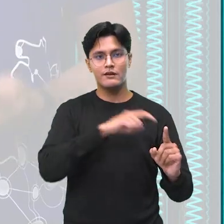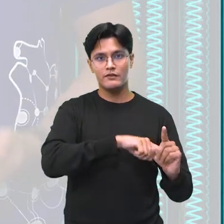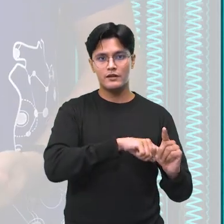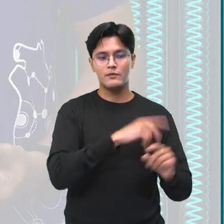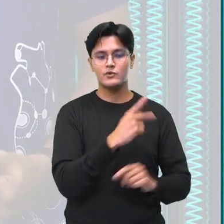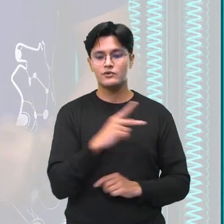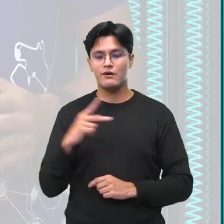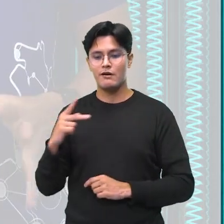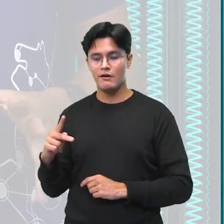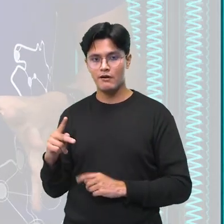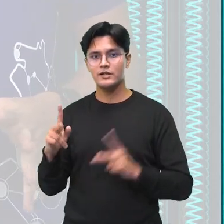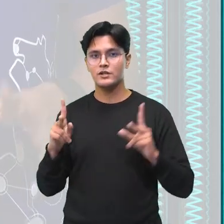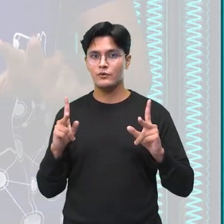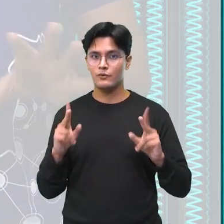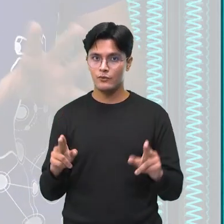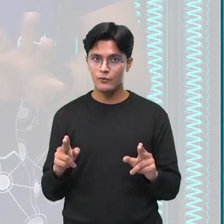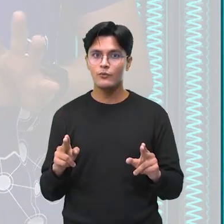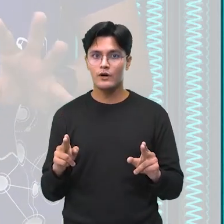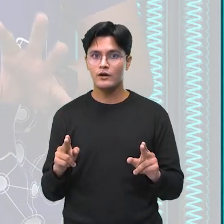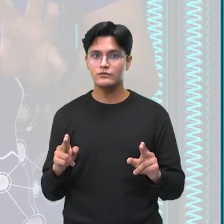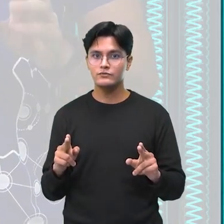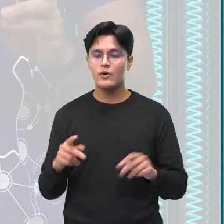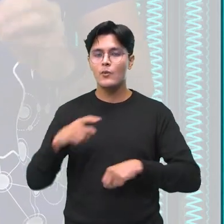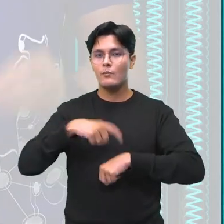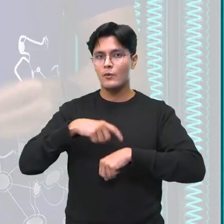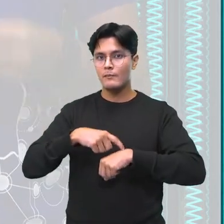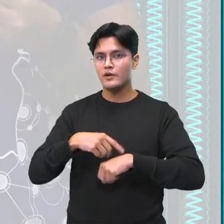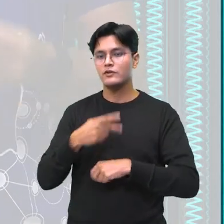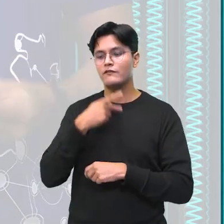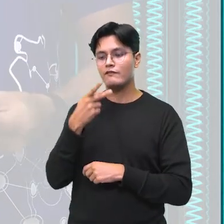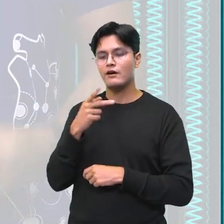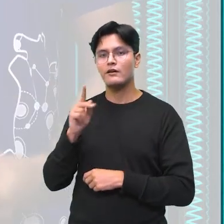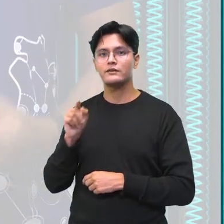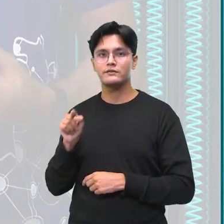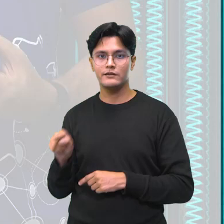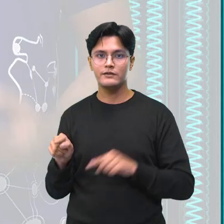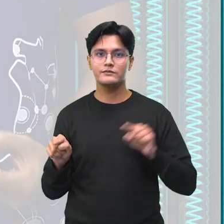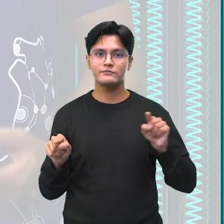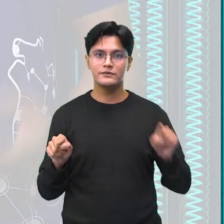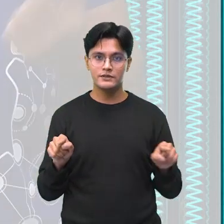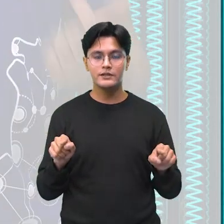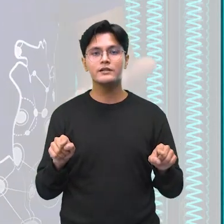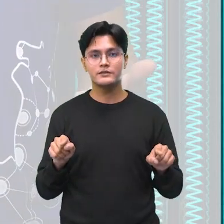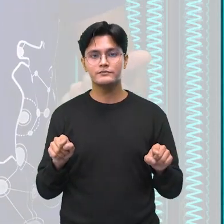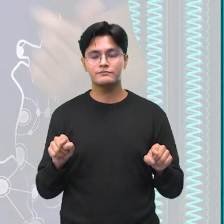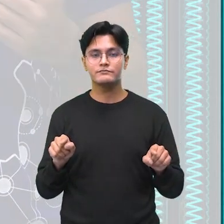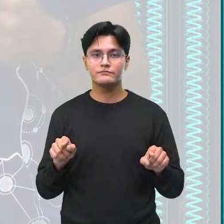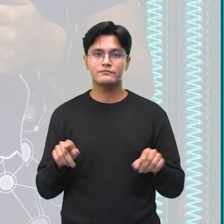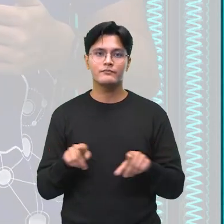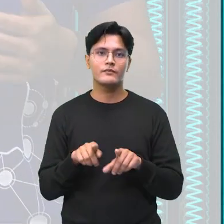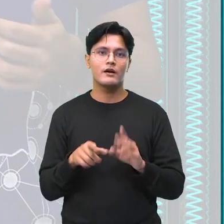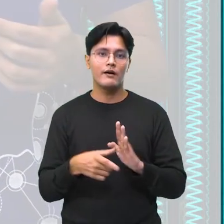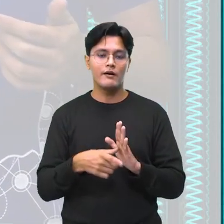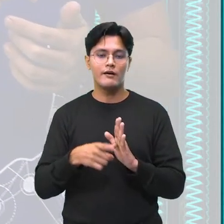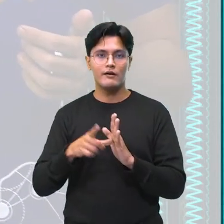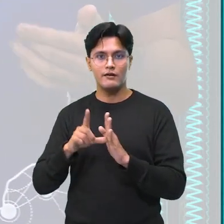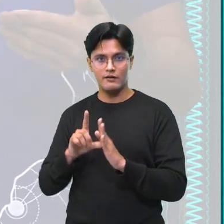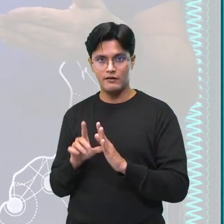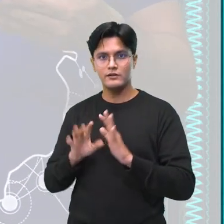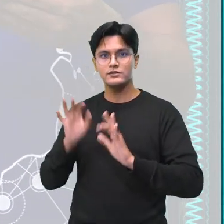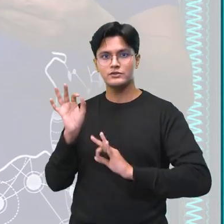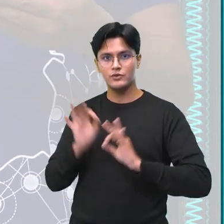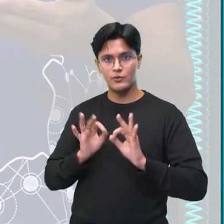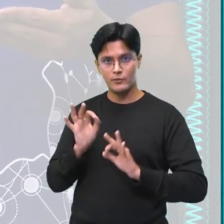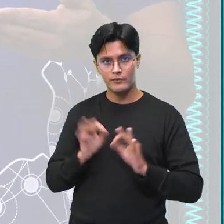a vez de falar, por exemplo, são situações que já são combinadas previamente. Lembram lá no vídeo que, inclusive, comentei